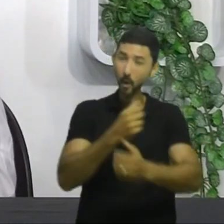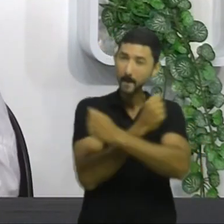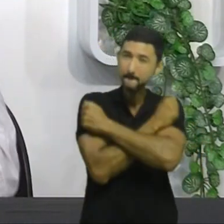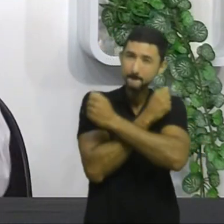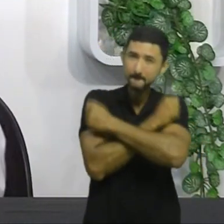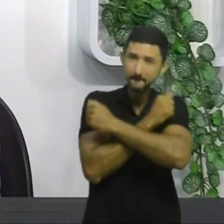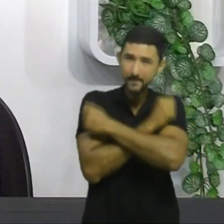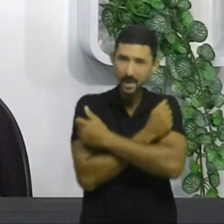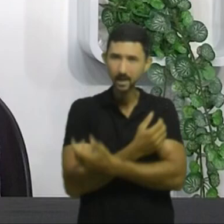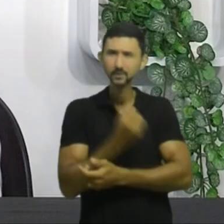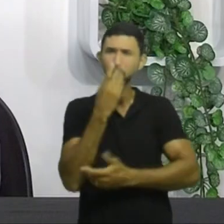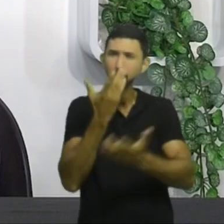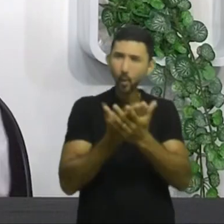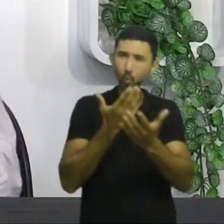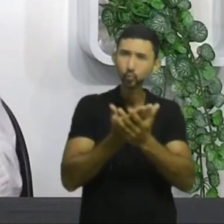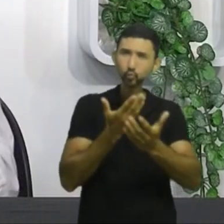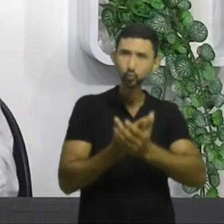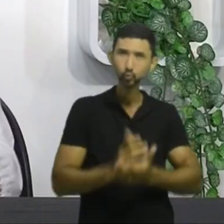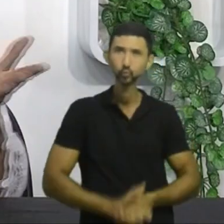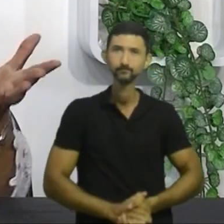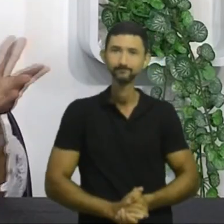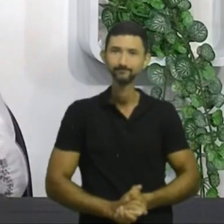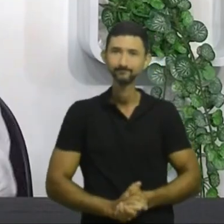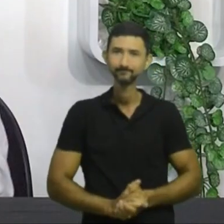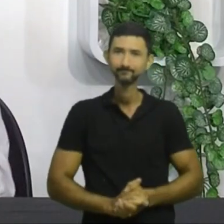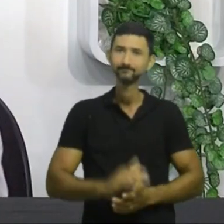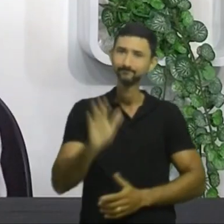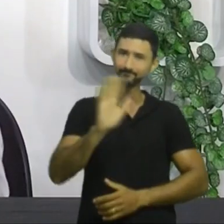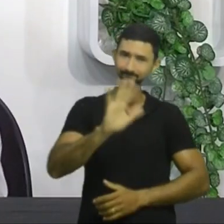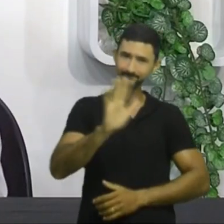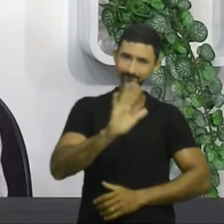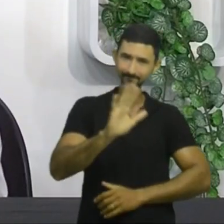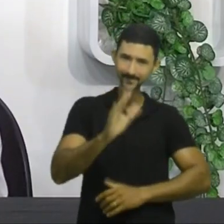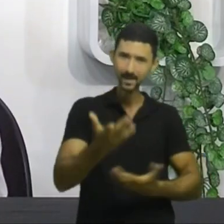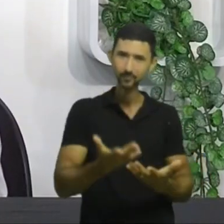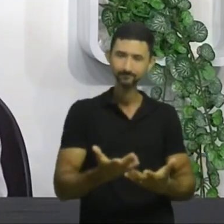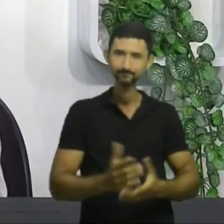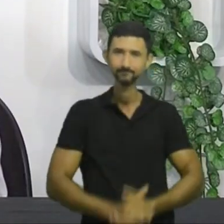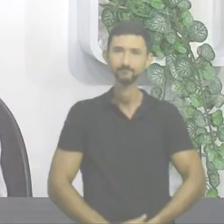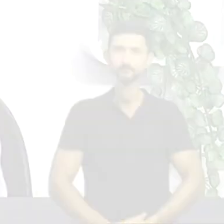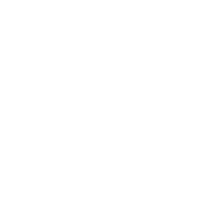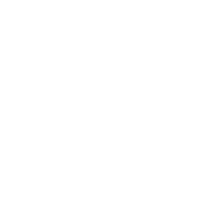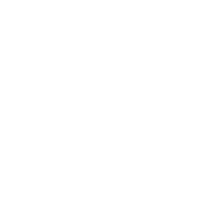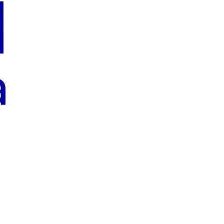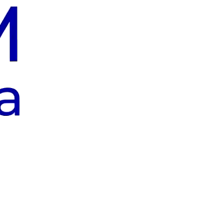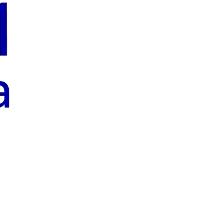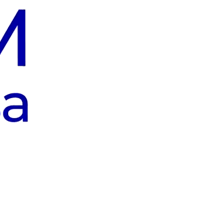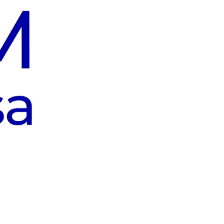abraço, bom estudo e esse é o que eu tenho a dizer a vocês.